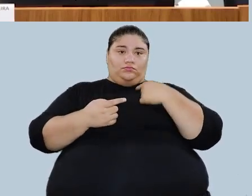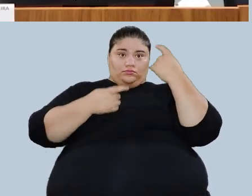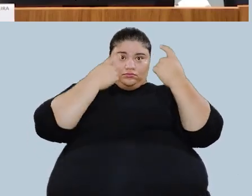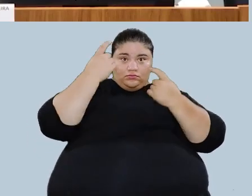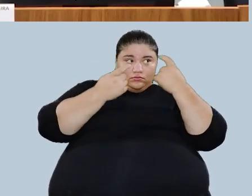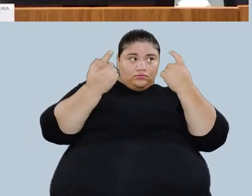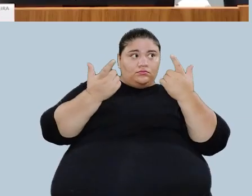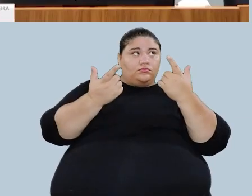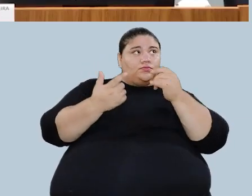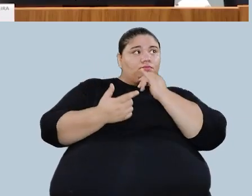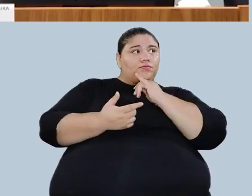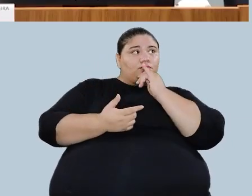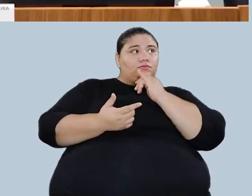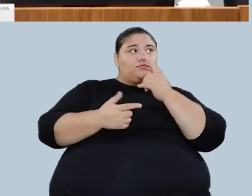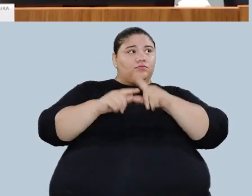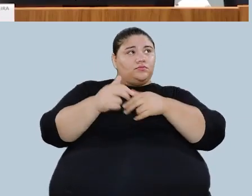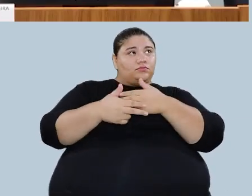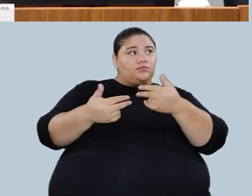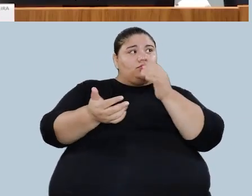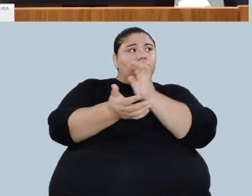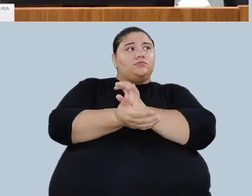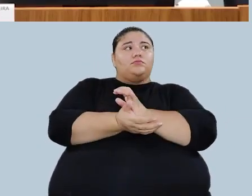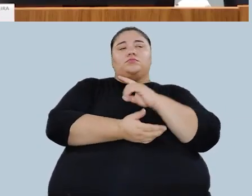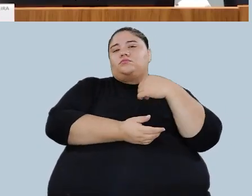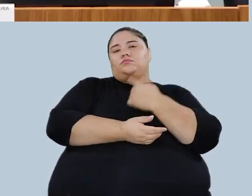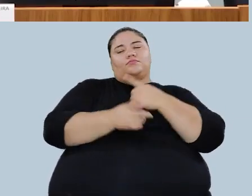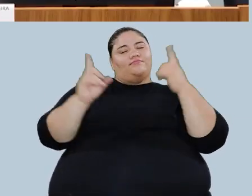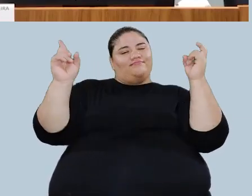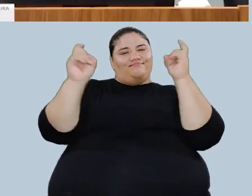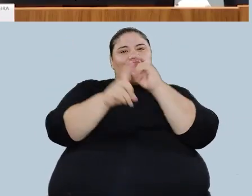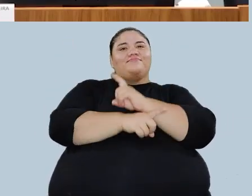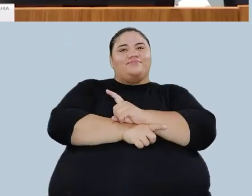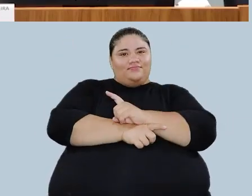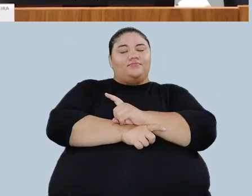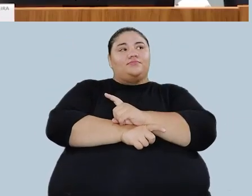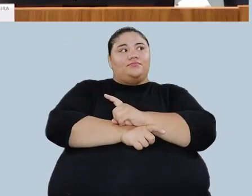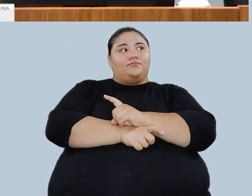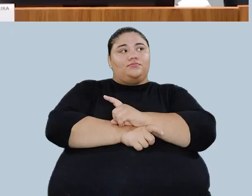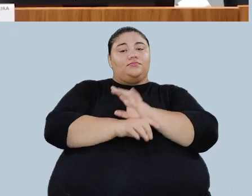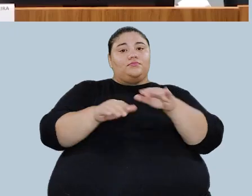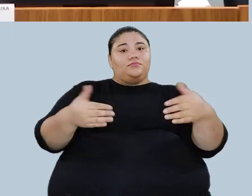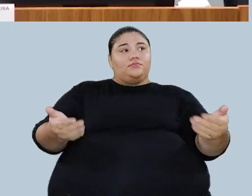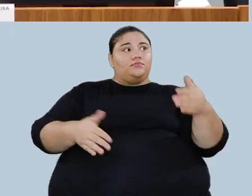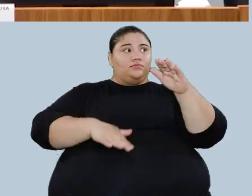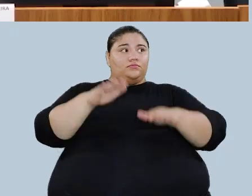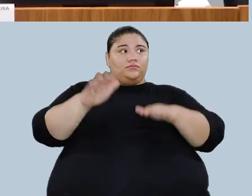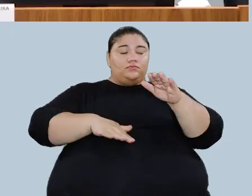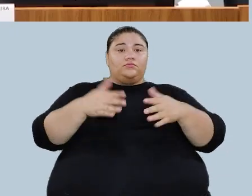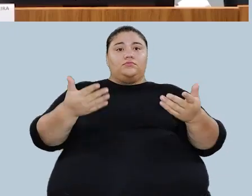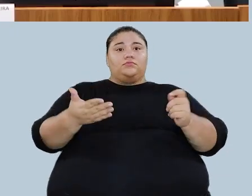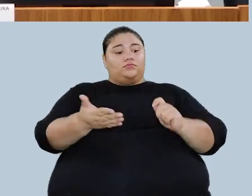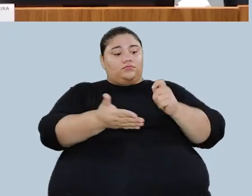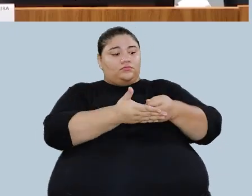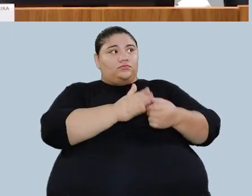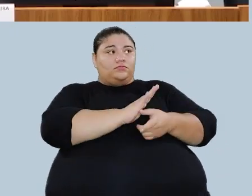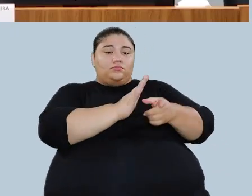preocupar e isolar materialmente esse fato gerador, nós teremos muitas dificuldades. Então, muitas vezes o pagamento acontece